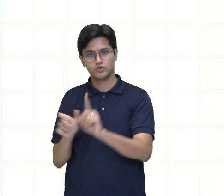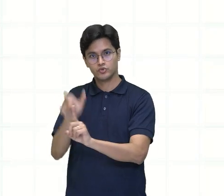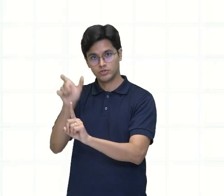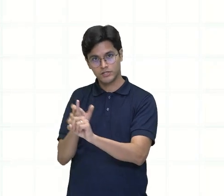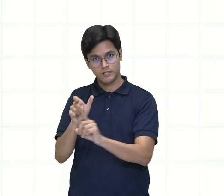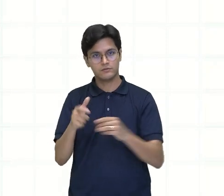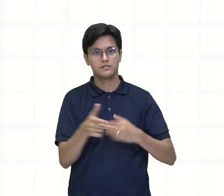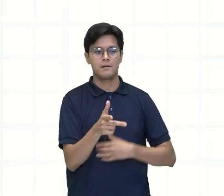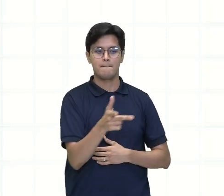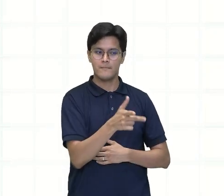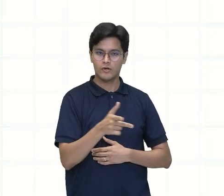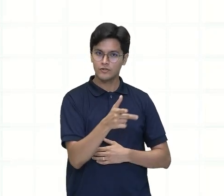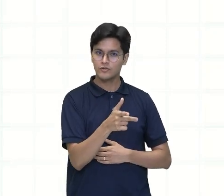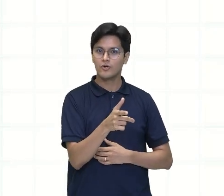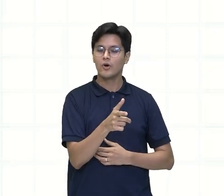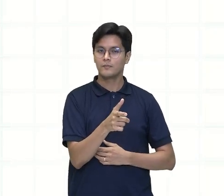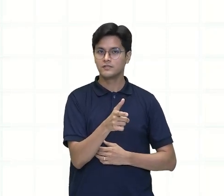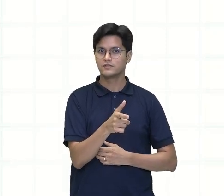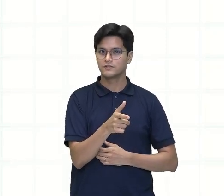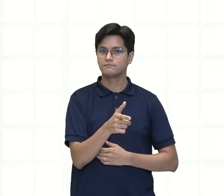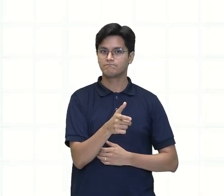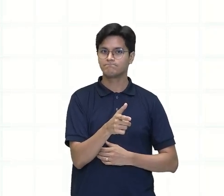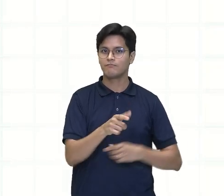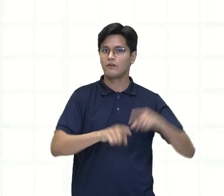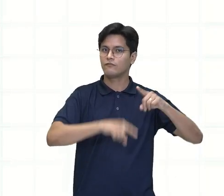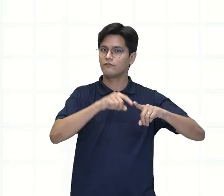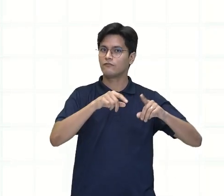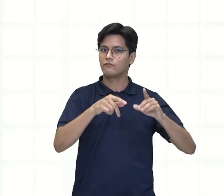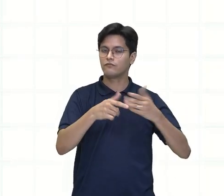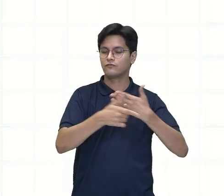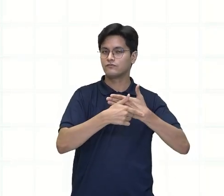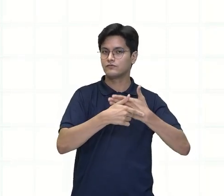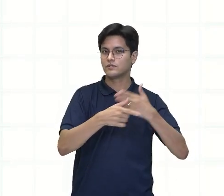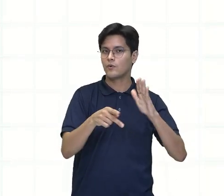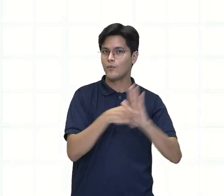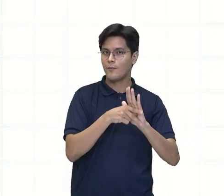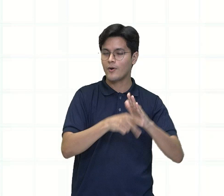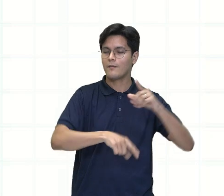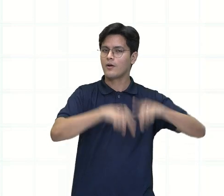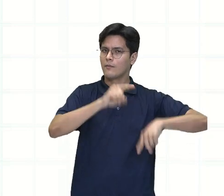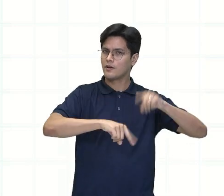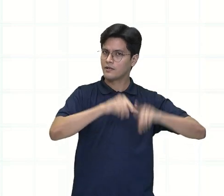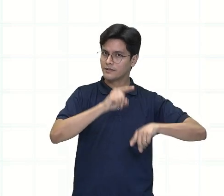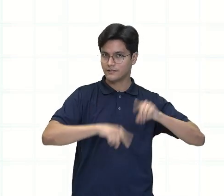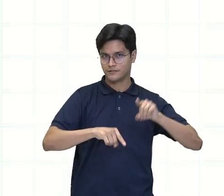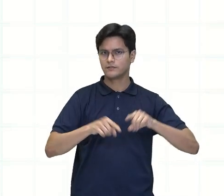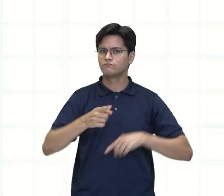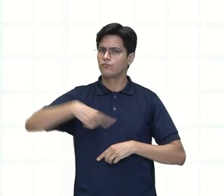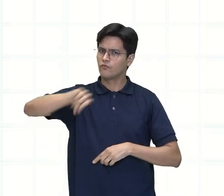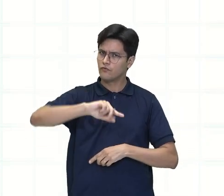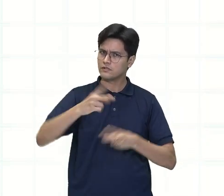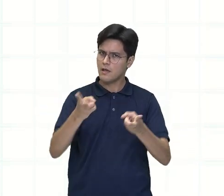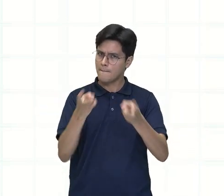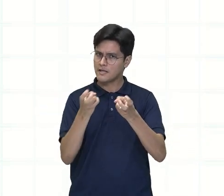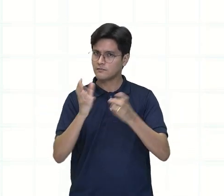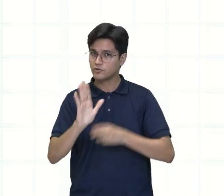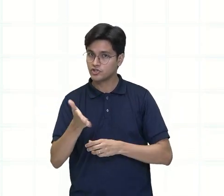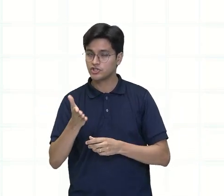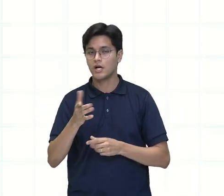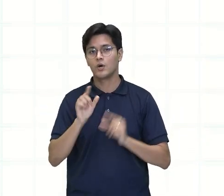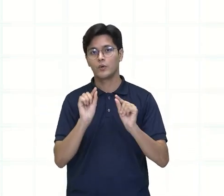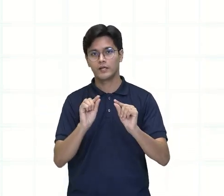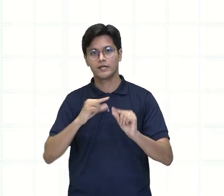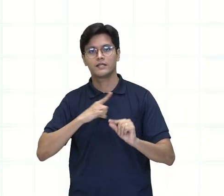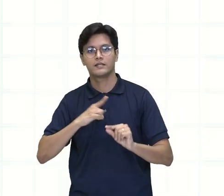vocês possam lembrar com mais facilidade. Vocês já viram que nós temos pronomes com função de sujeito,